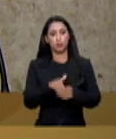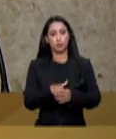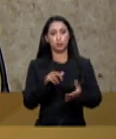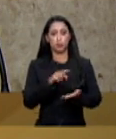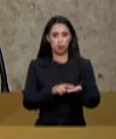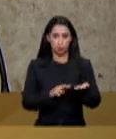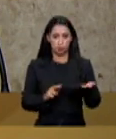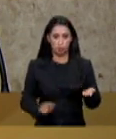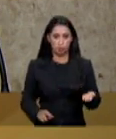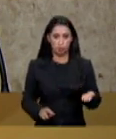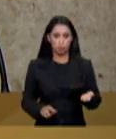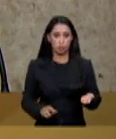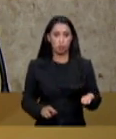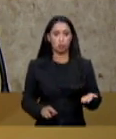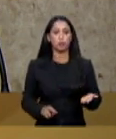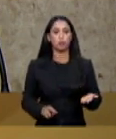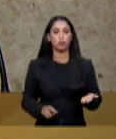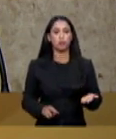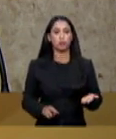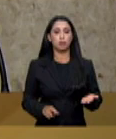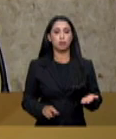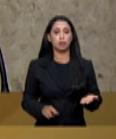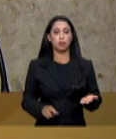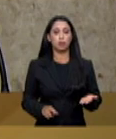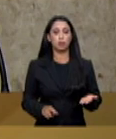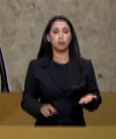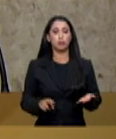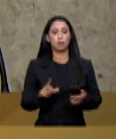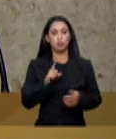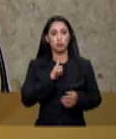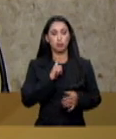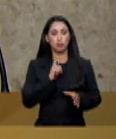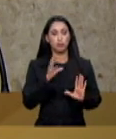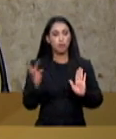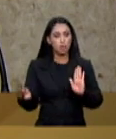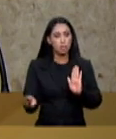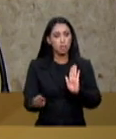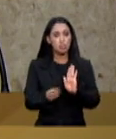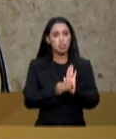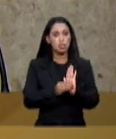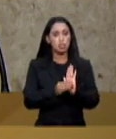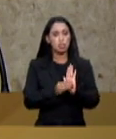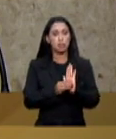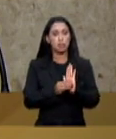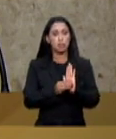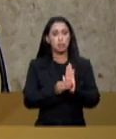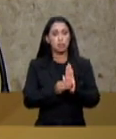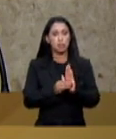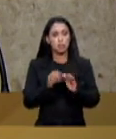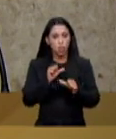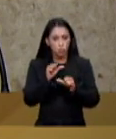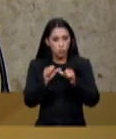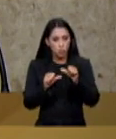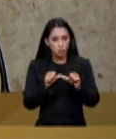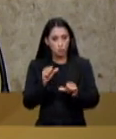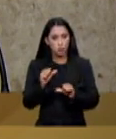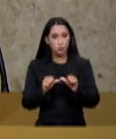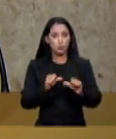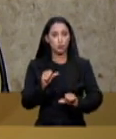do relator, que, em obiter dictum, vai inserir essas, digamos assim, uma modulação